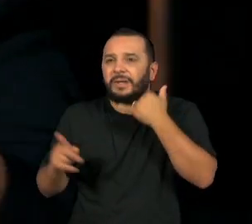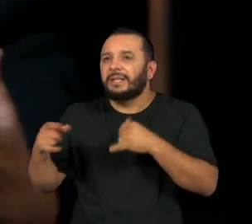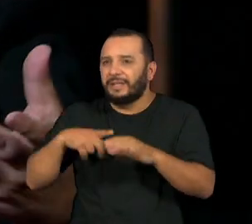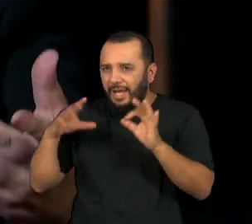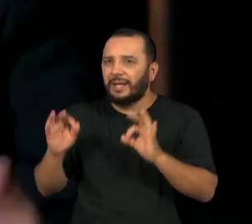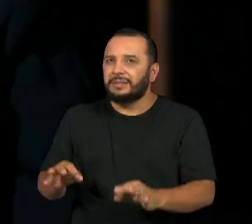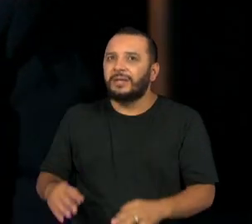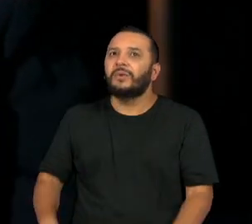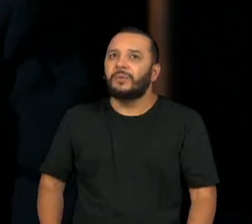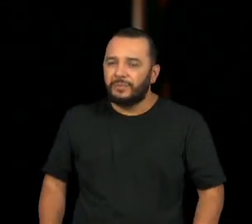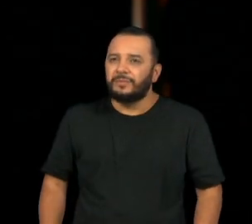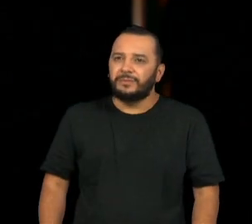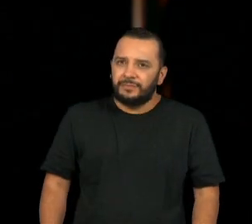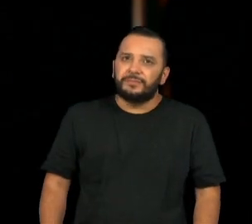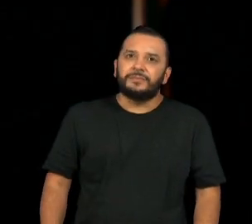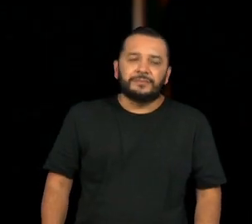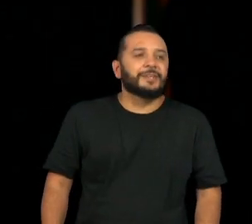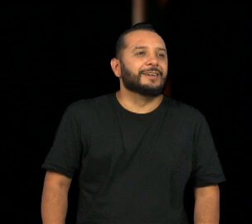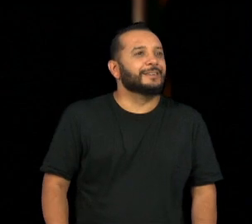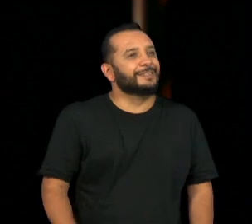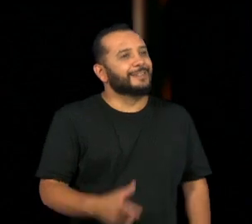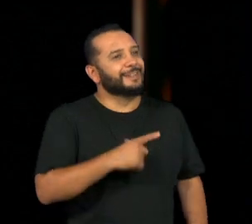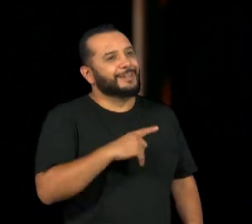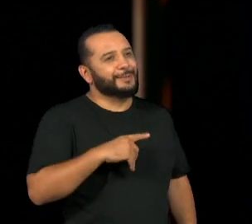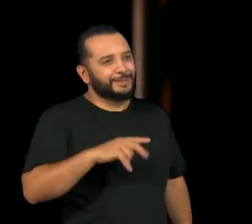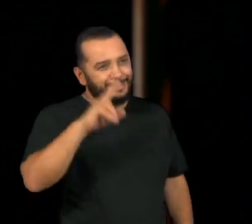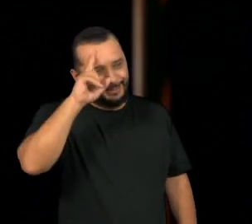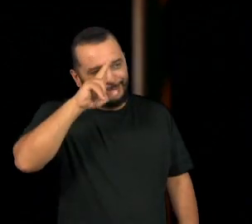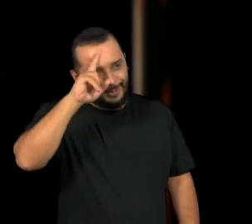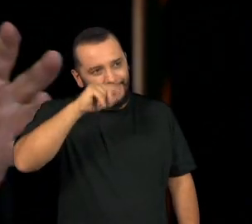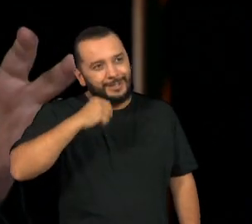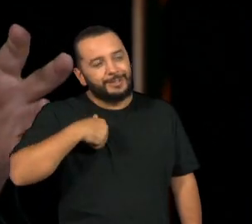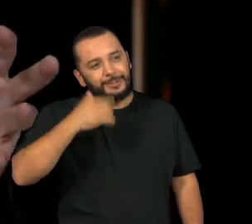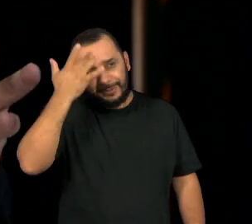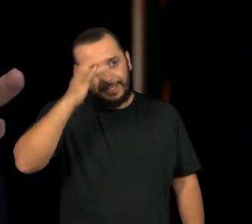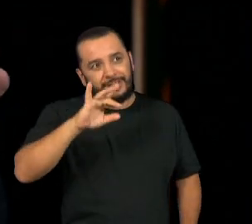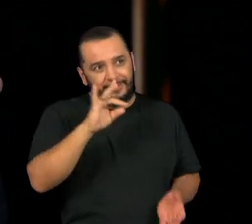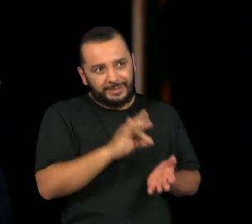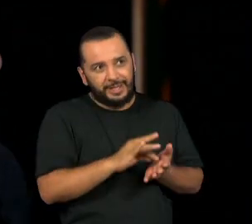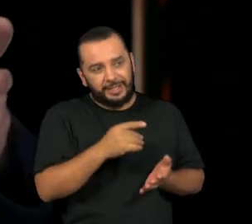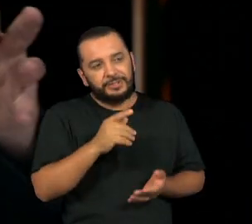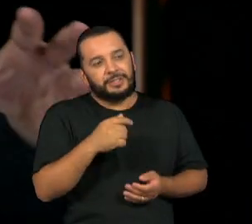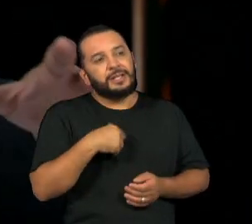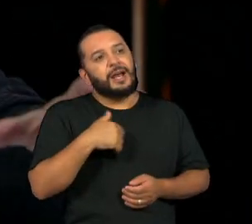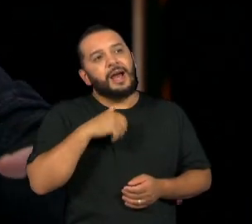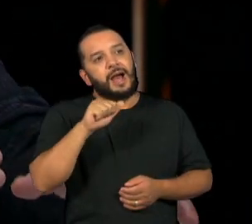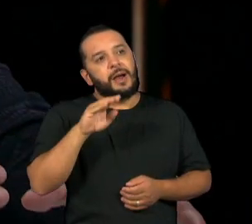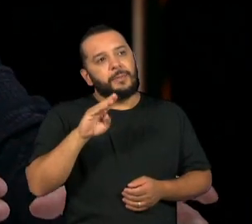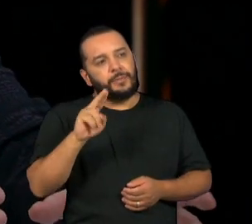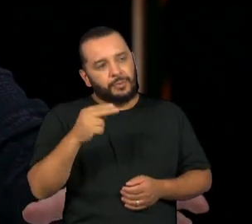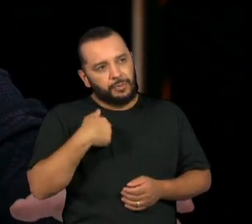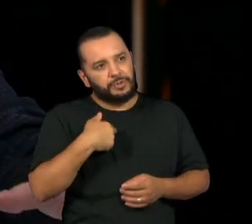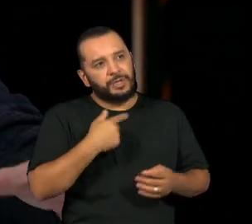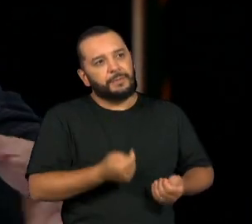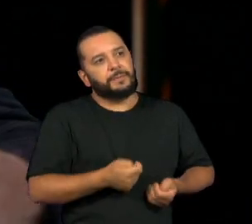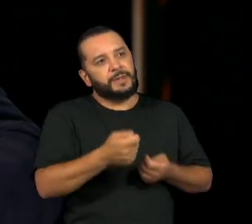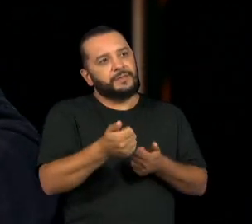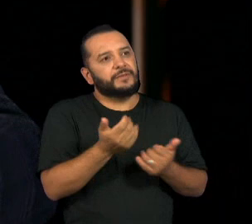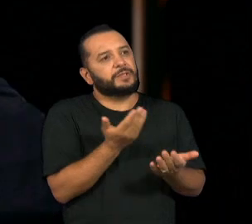hoje. Claro! Tem uma história que eu não sei se é verdade, que o Abu ganhou uma bolsa de estudos para ir para a